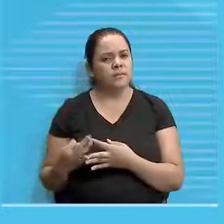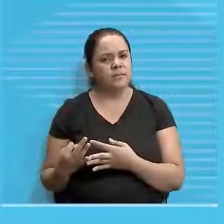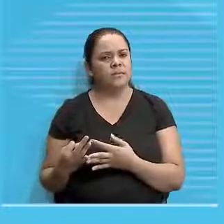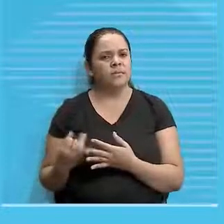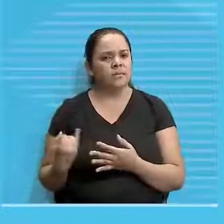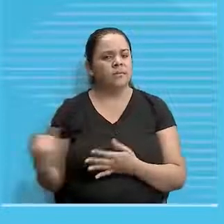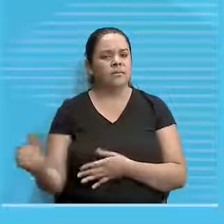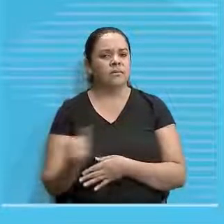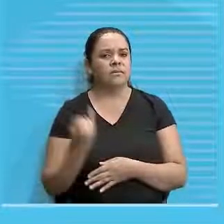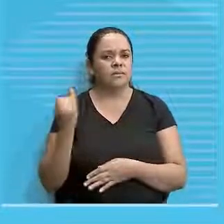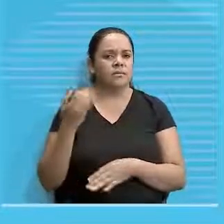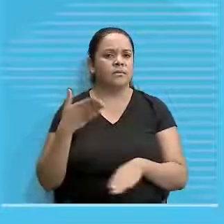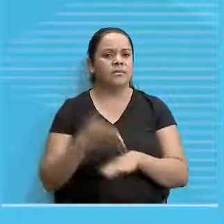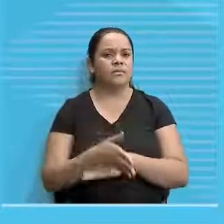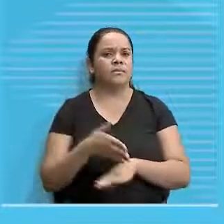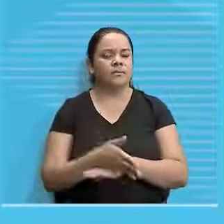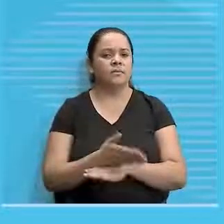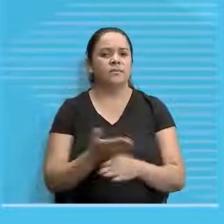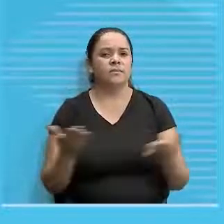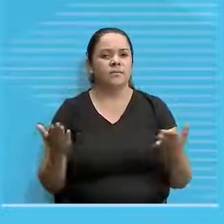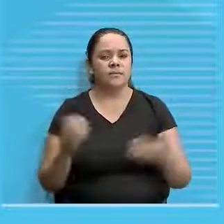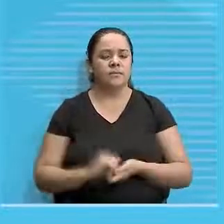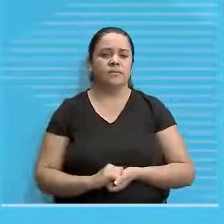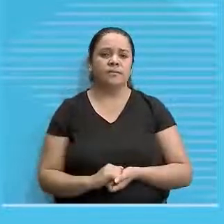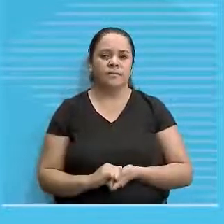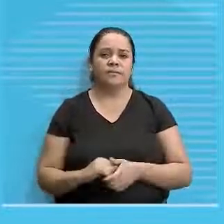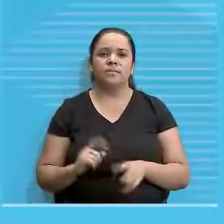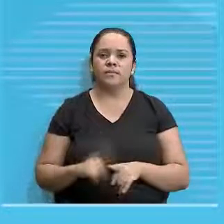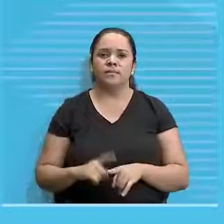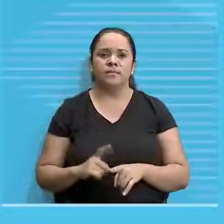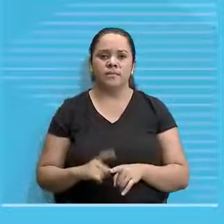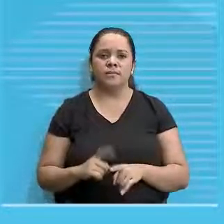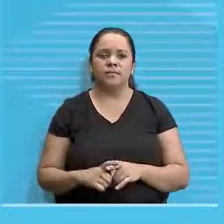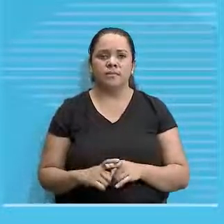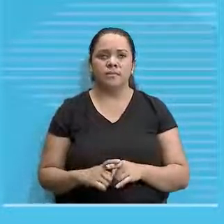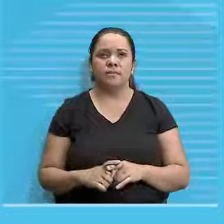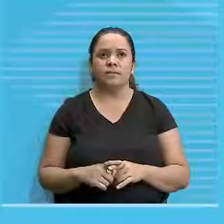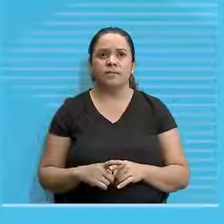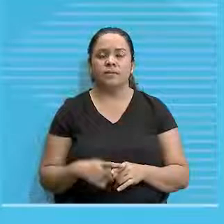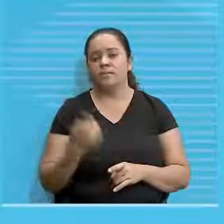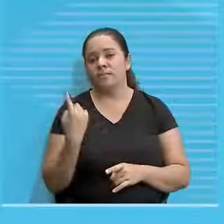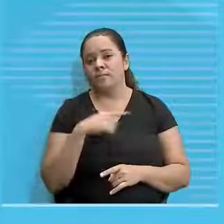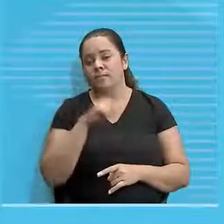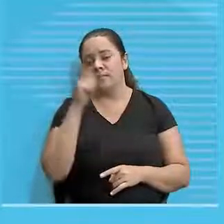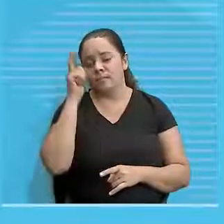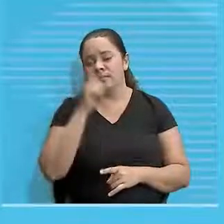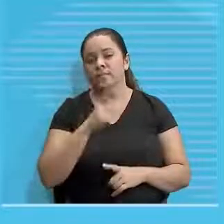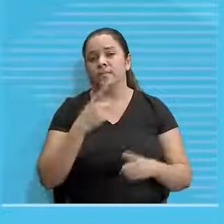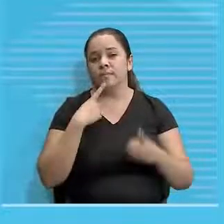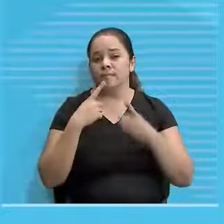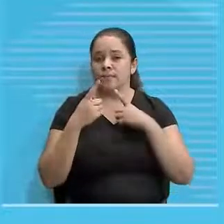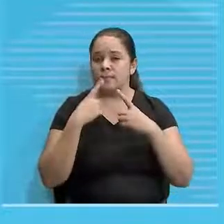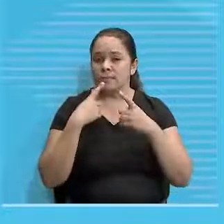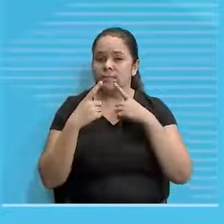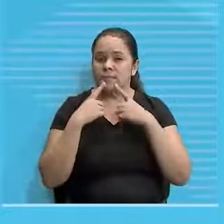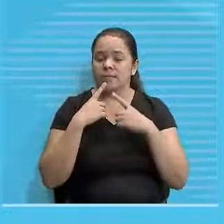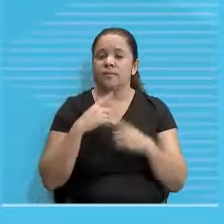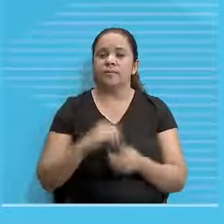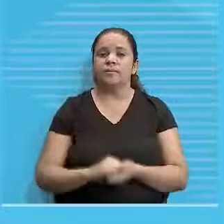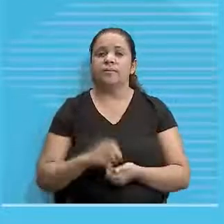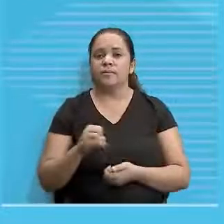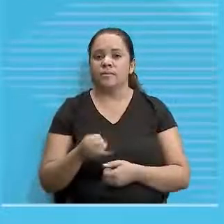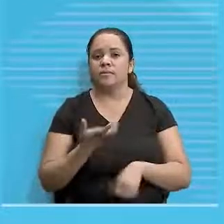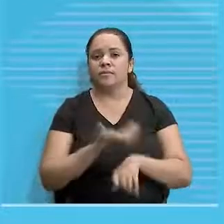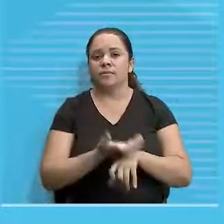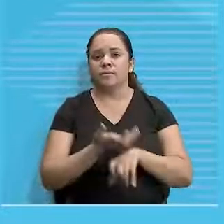de vocês, porque é dessa forma que a gente consegue dialogar. Então, se é uma disciplina que é pensada para